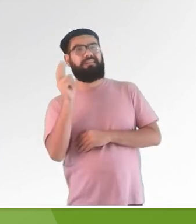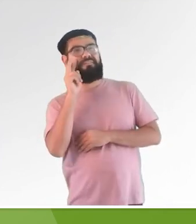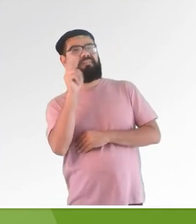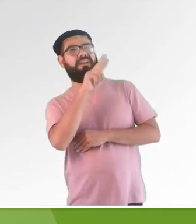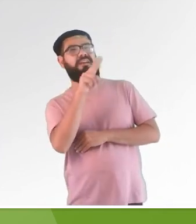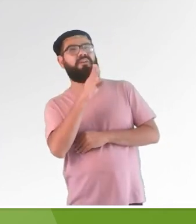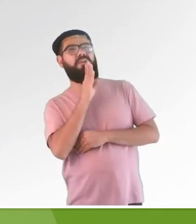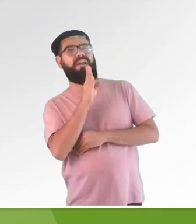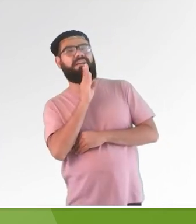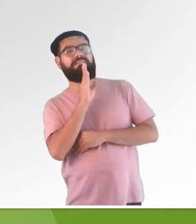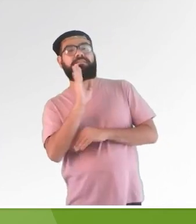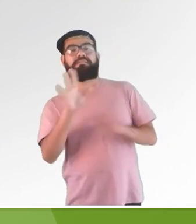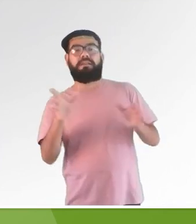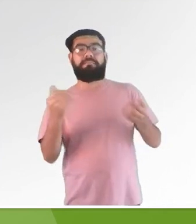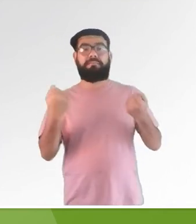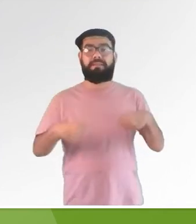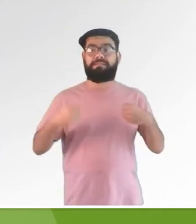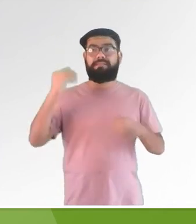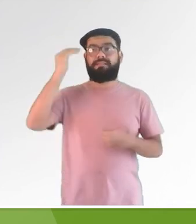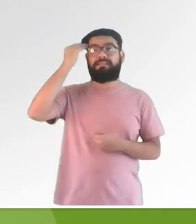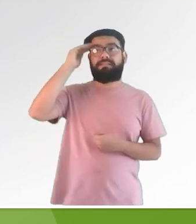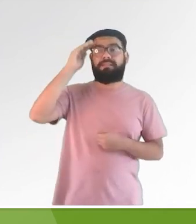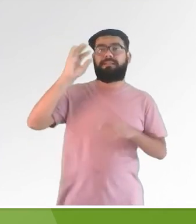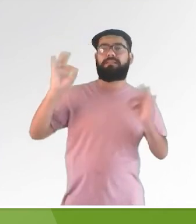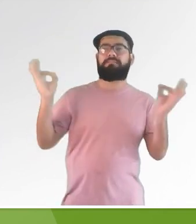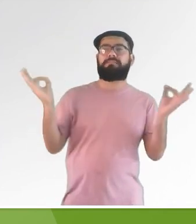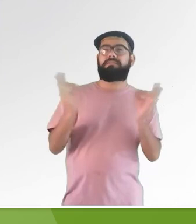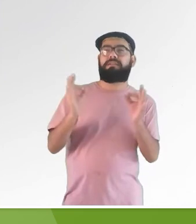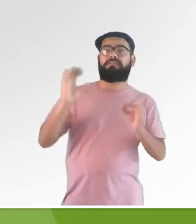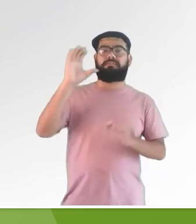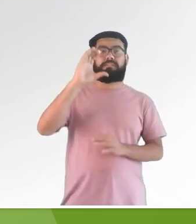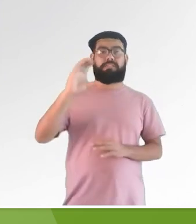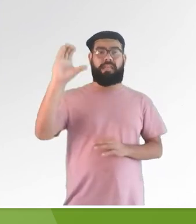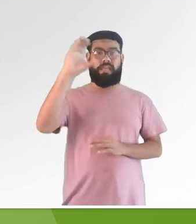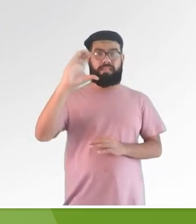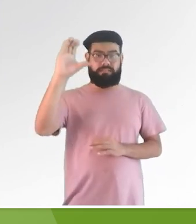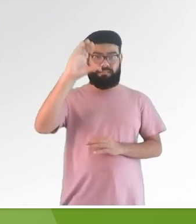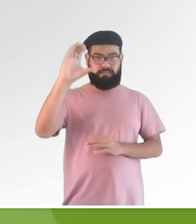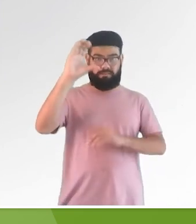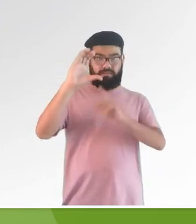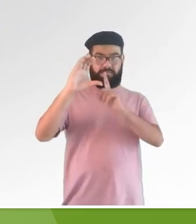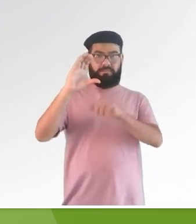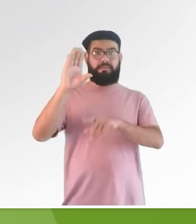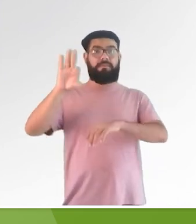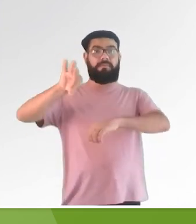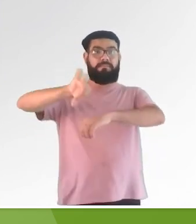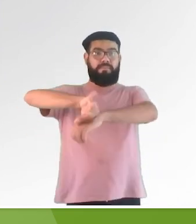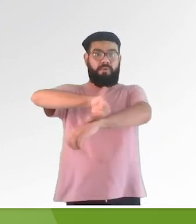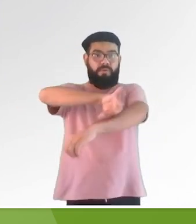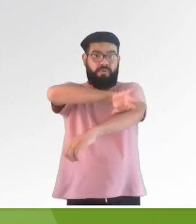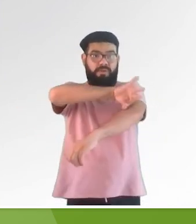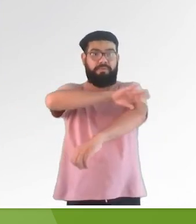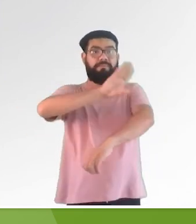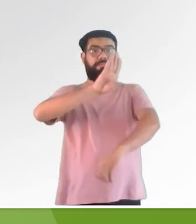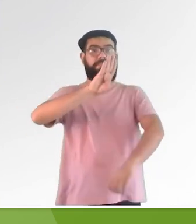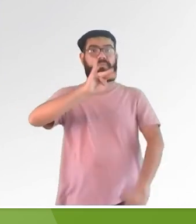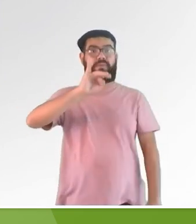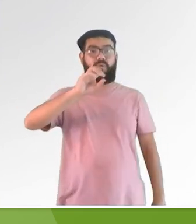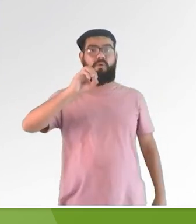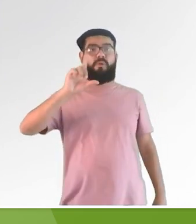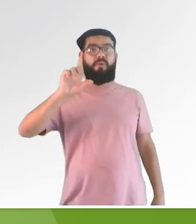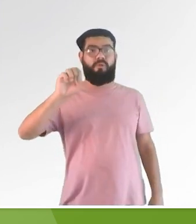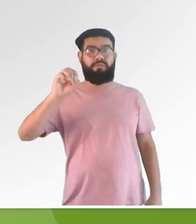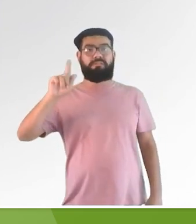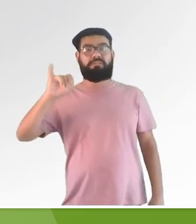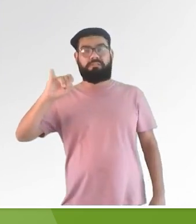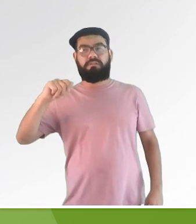precisa compreender do ponto de vista da ciência, no caso aqui da biologia, né, que alguns desses termos a gente precisa se